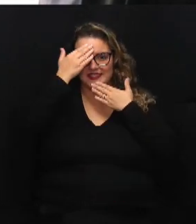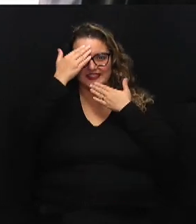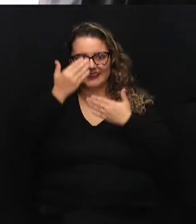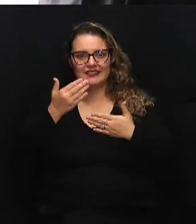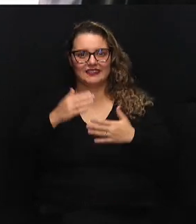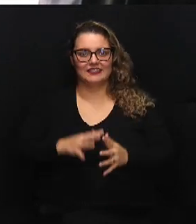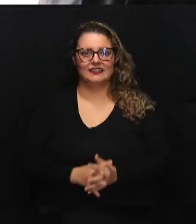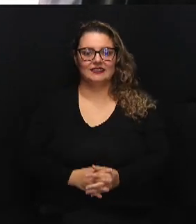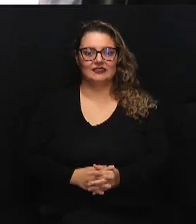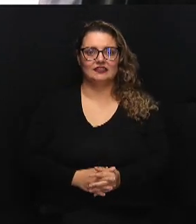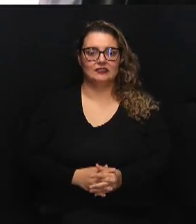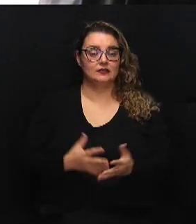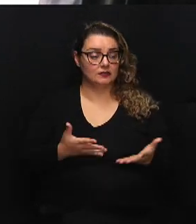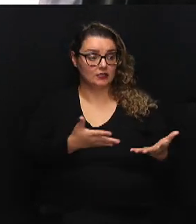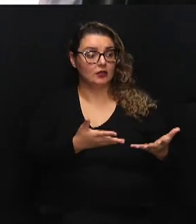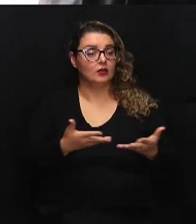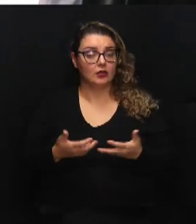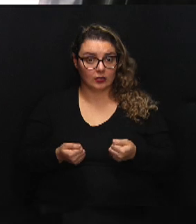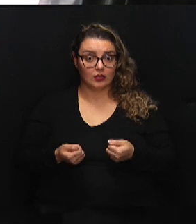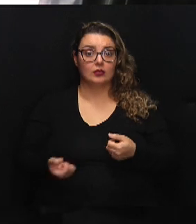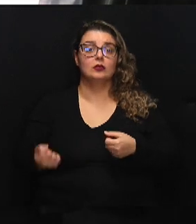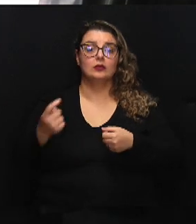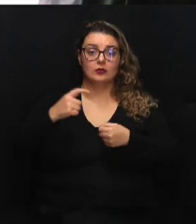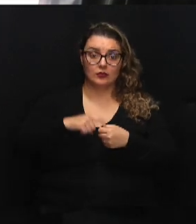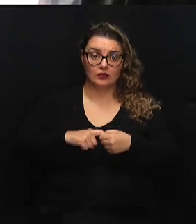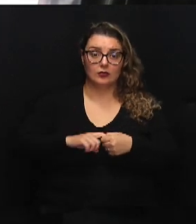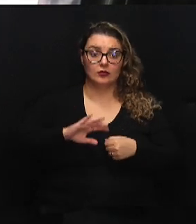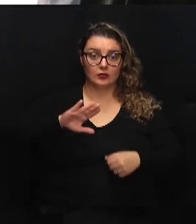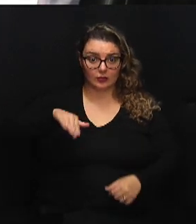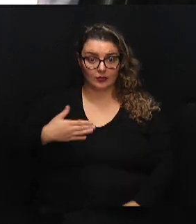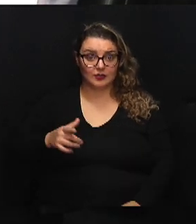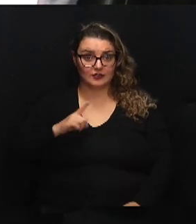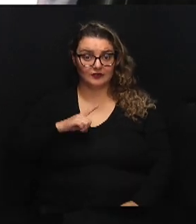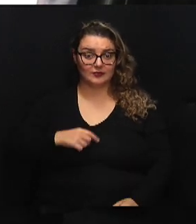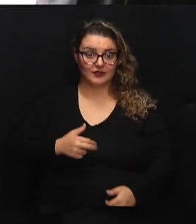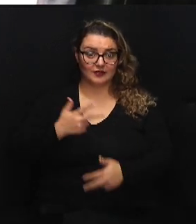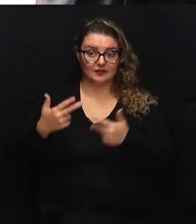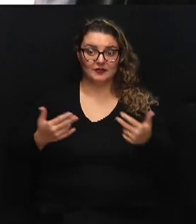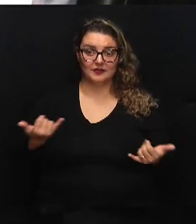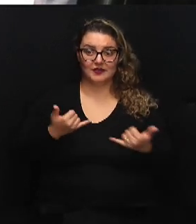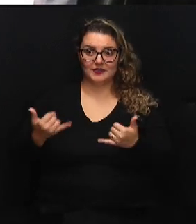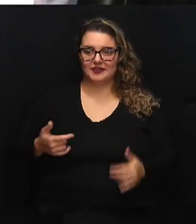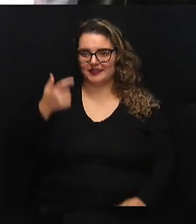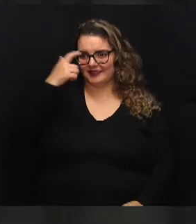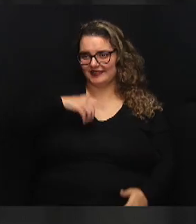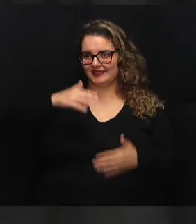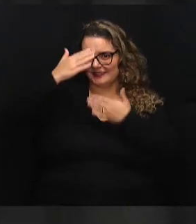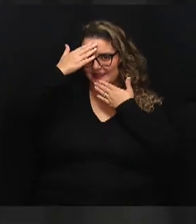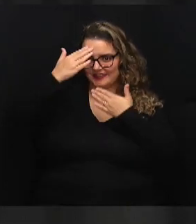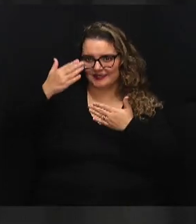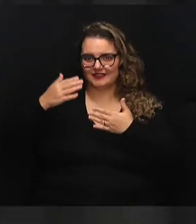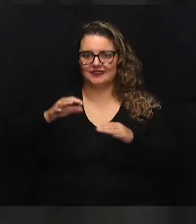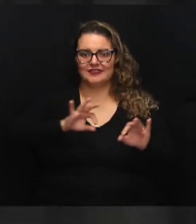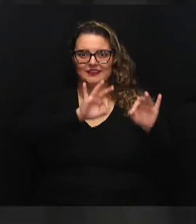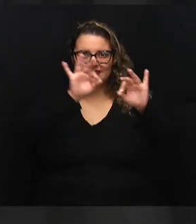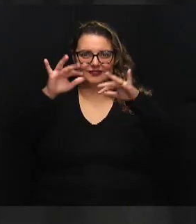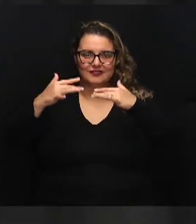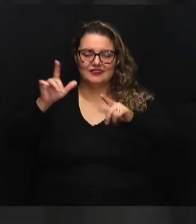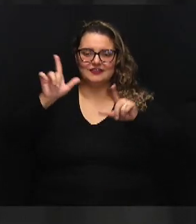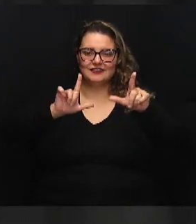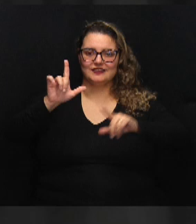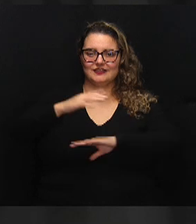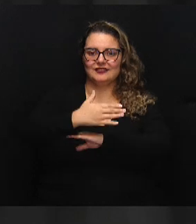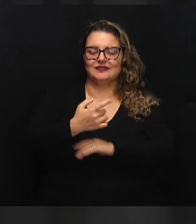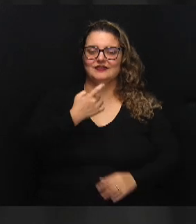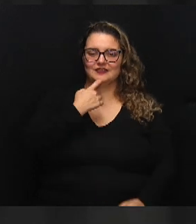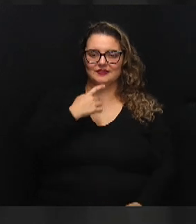obrigada. E você já está convidado a voltar aqui quando tiver mais novidade para nos contar. Eu agradeço aos telespectadores da TV Câmara,